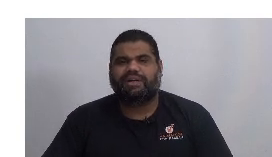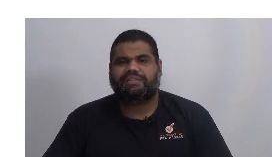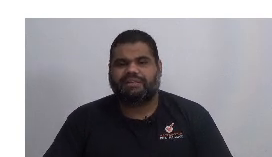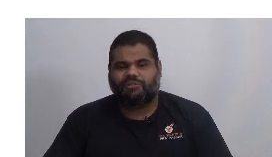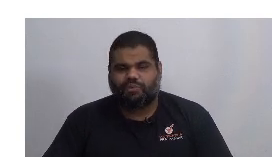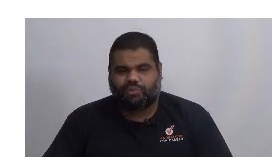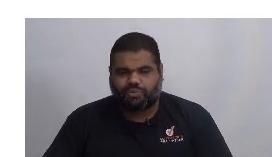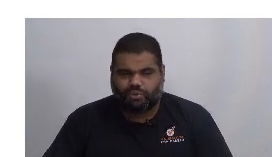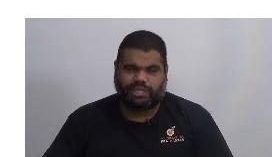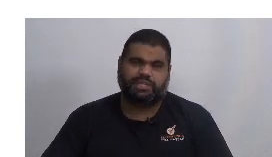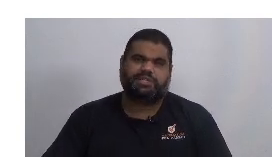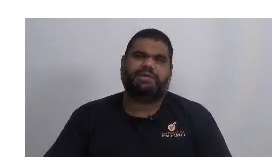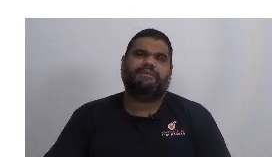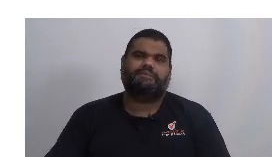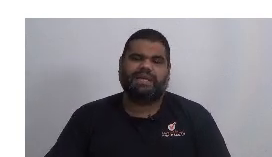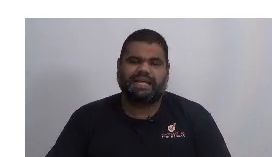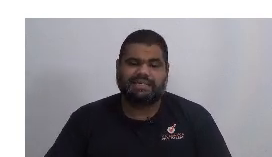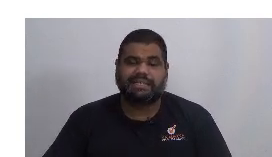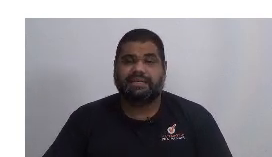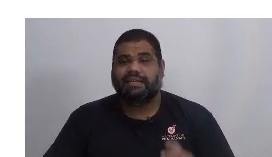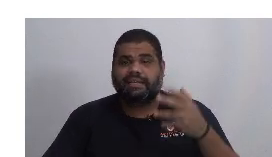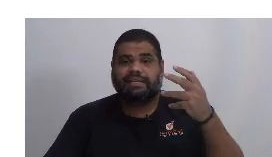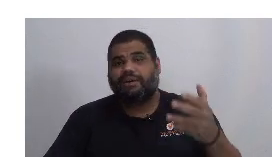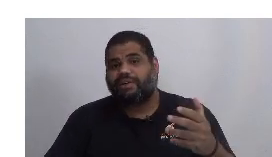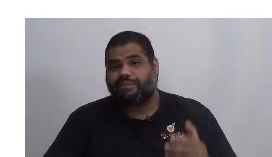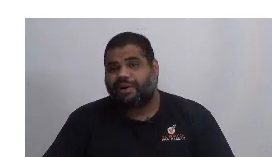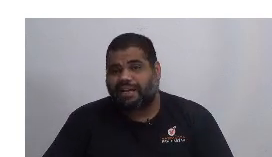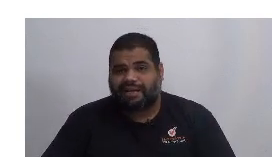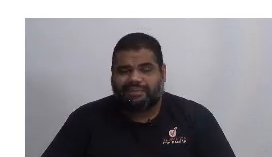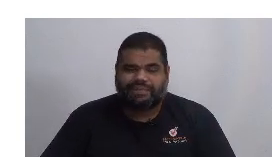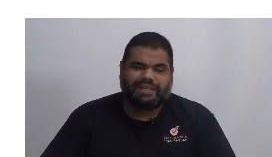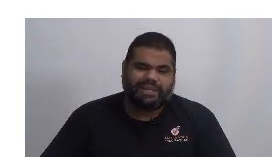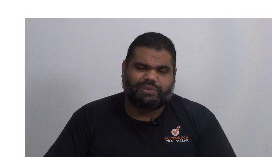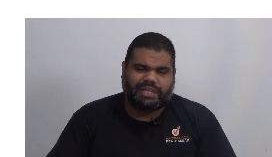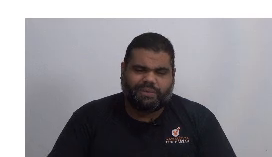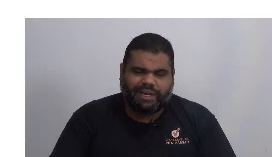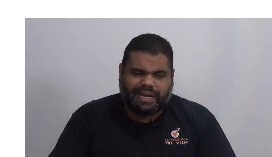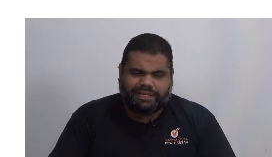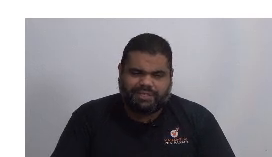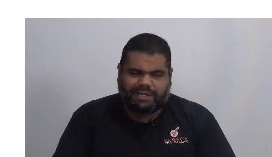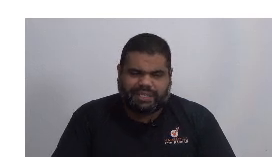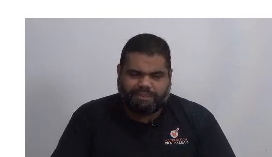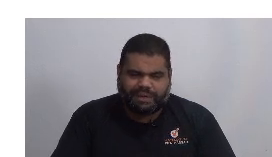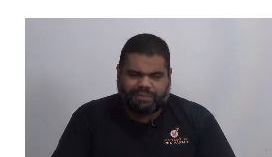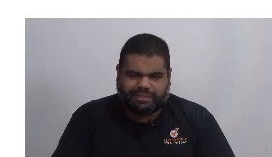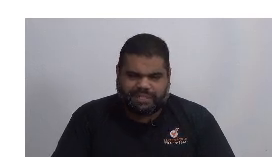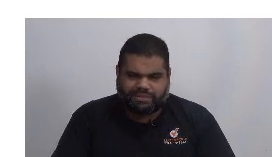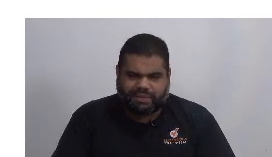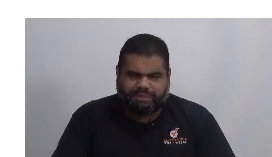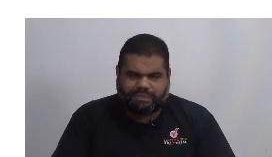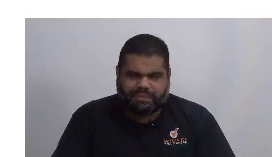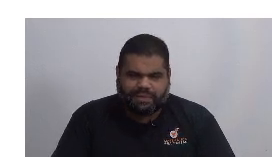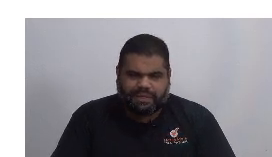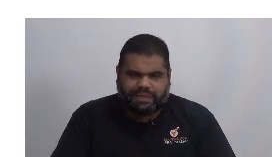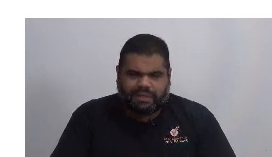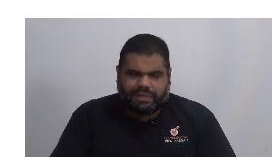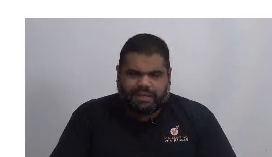foi a correção do quiz. Beleza? Não vá embora, que eu tenho um recadinho aqui para vocês.